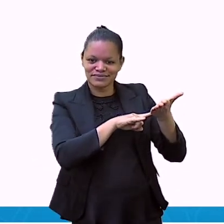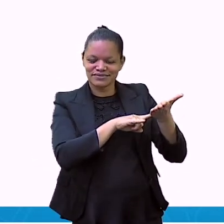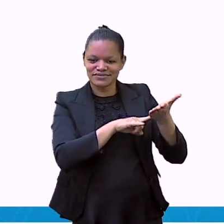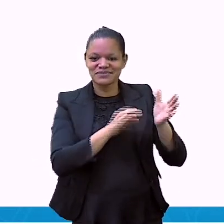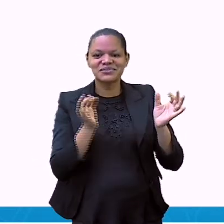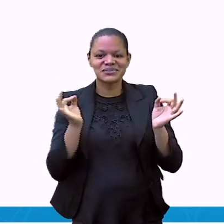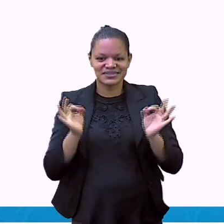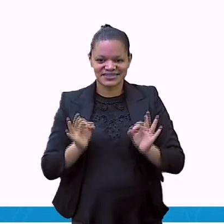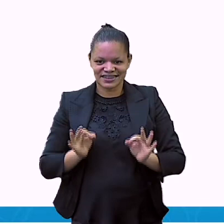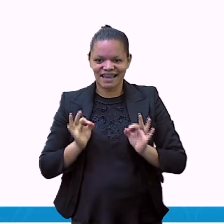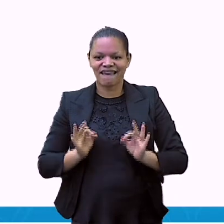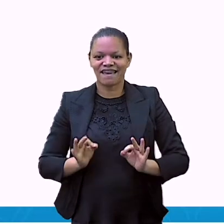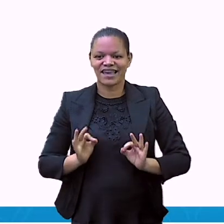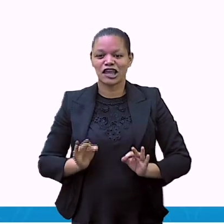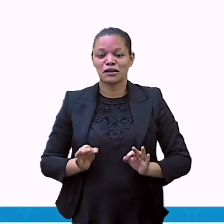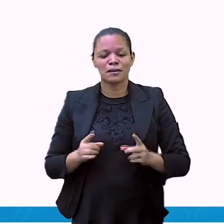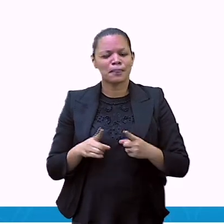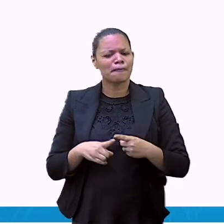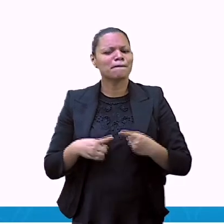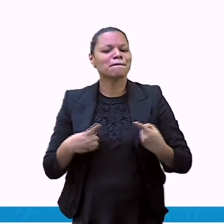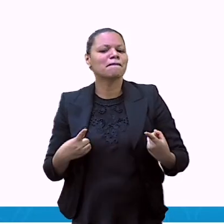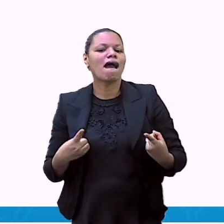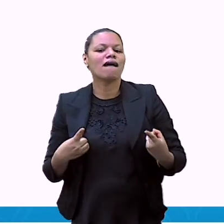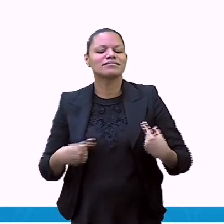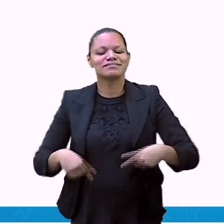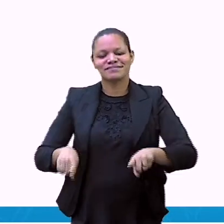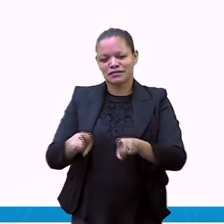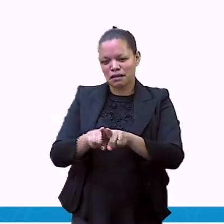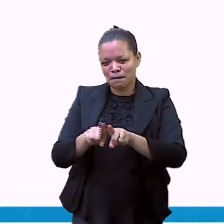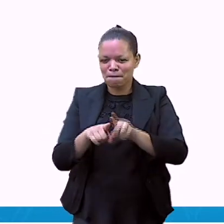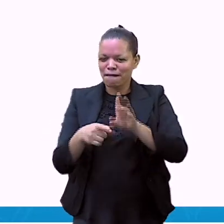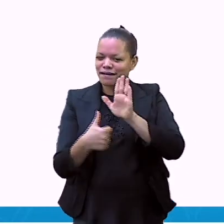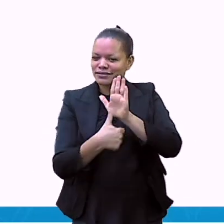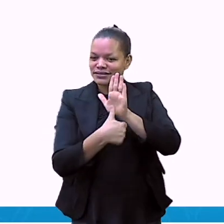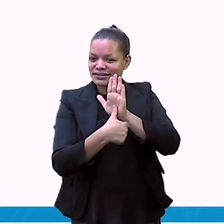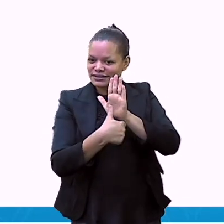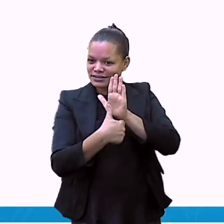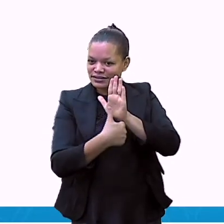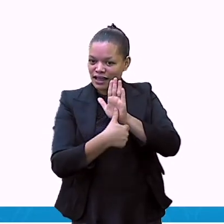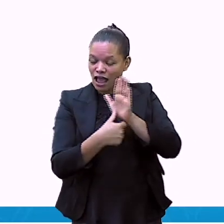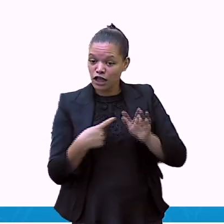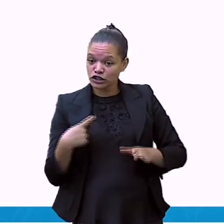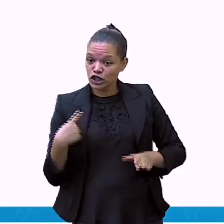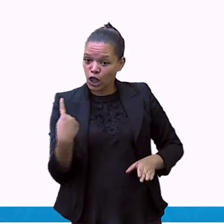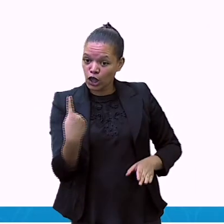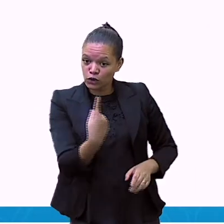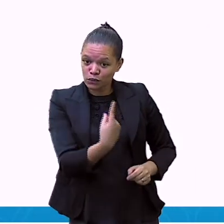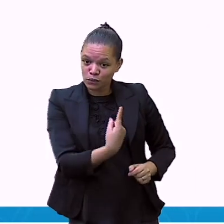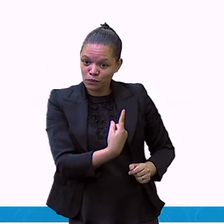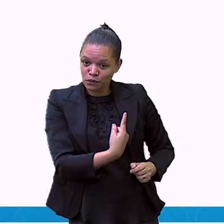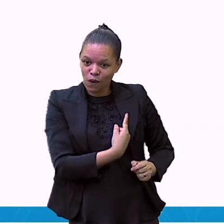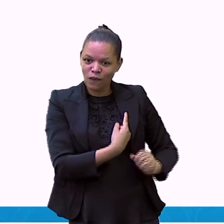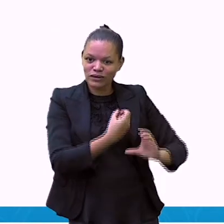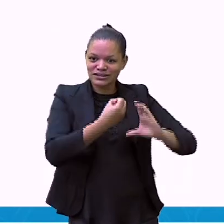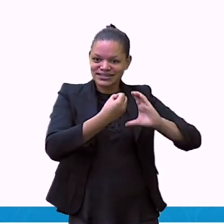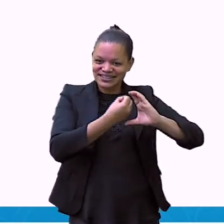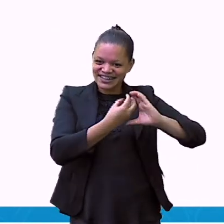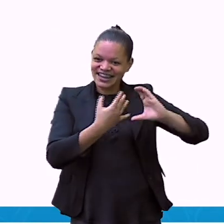É a personalidade que nós temos, o jeito que nós somos. Vamos ver agora a